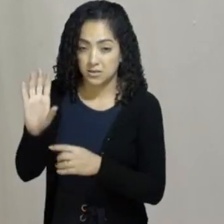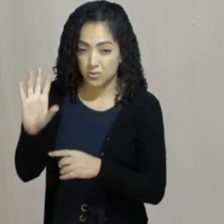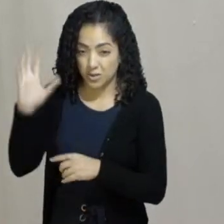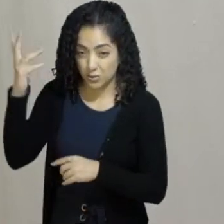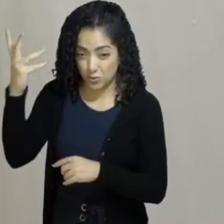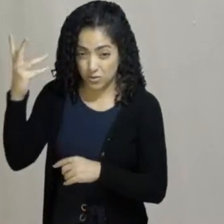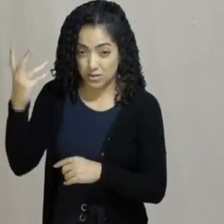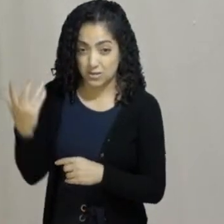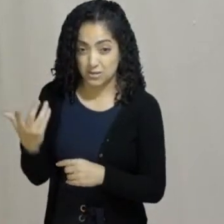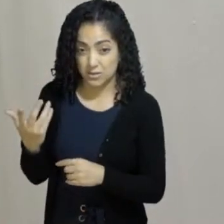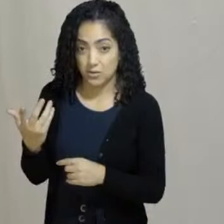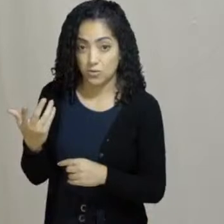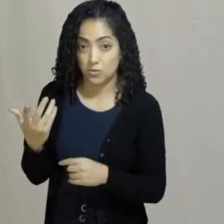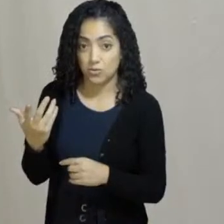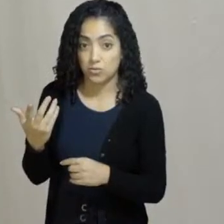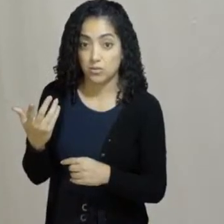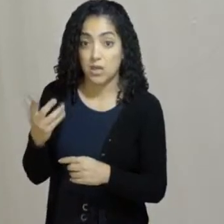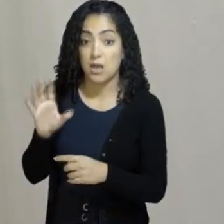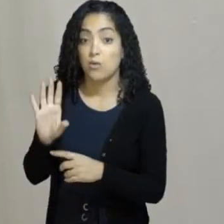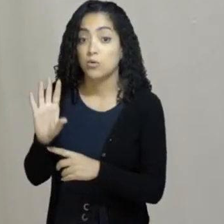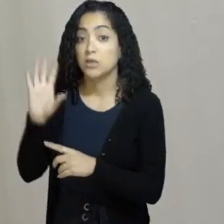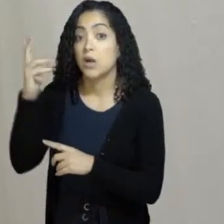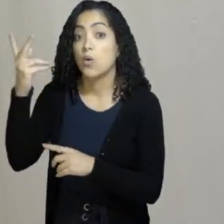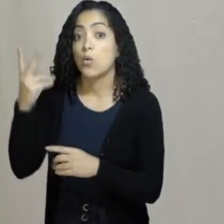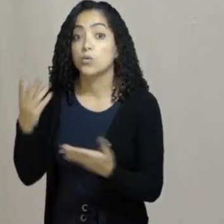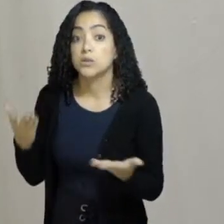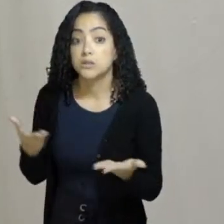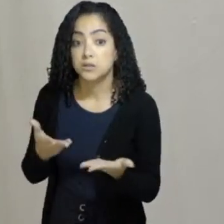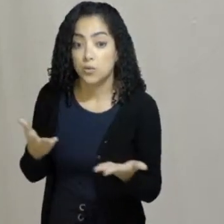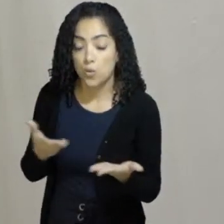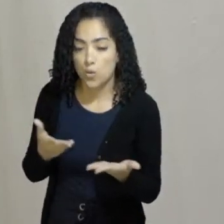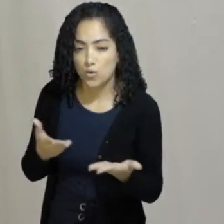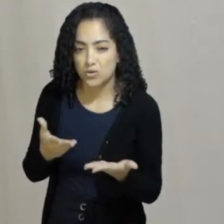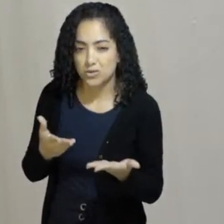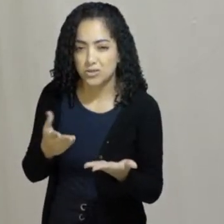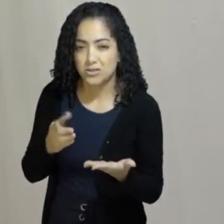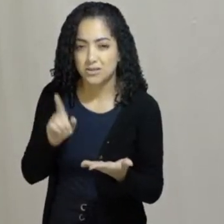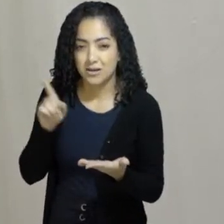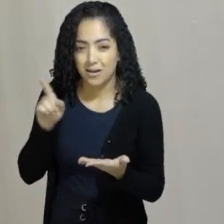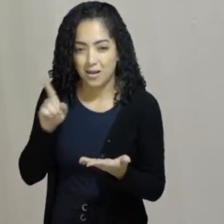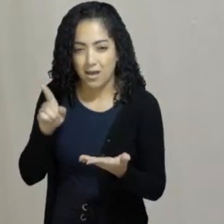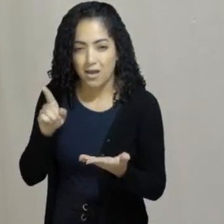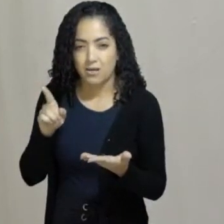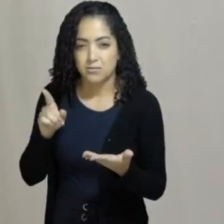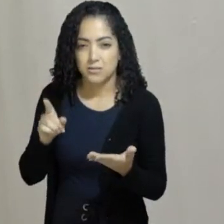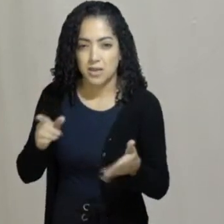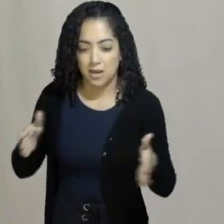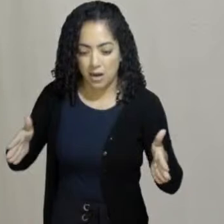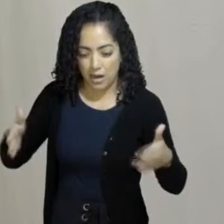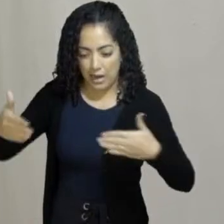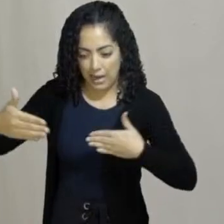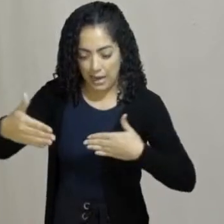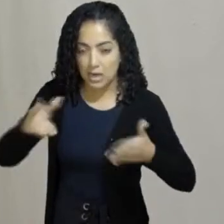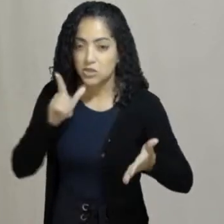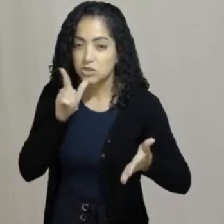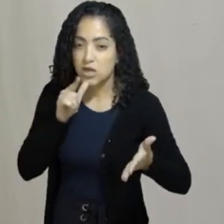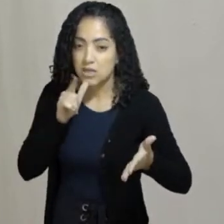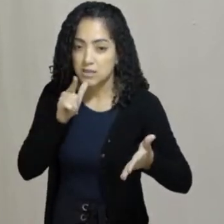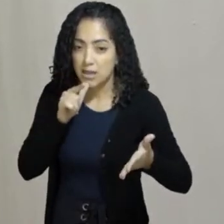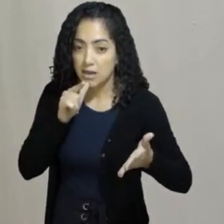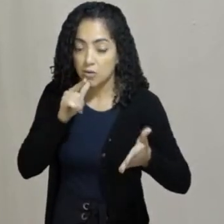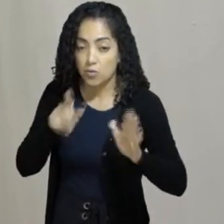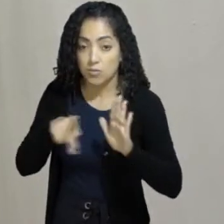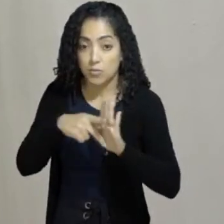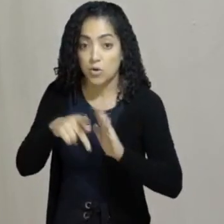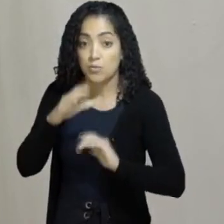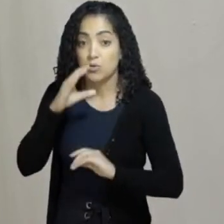que não é um acidente ao acontecido hoje de manhã o rompimento dessa caixa d'água eu quero deixar bem